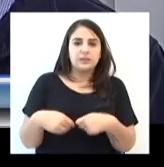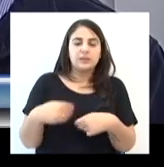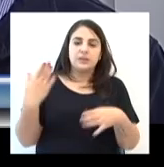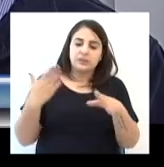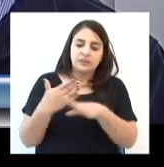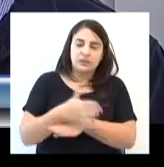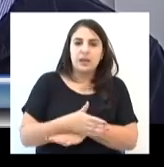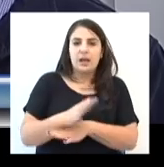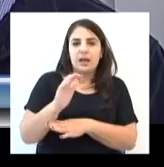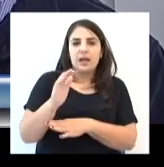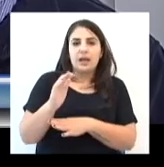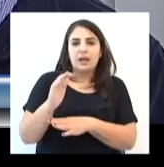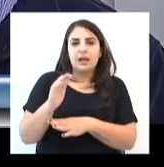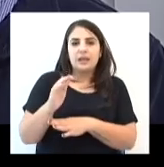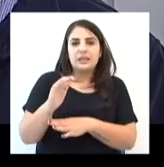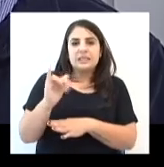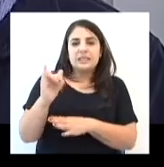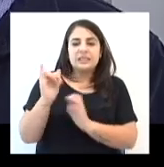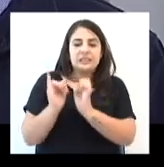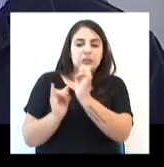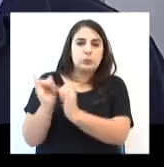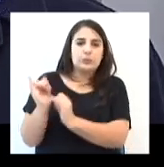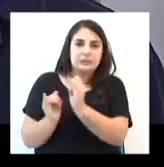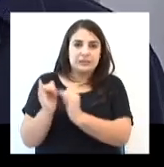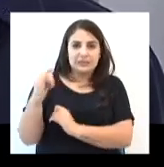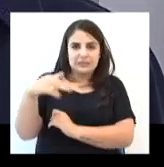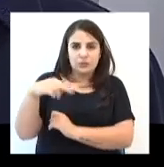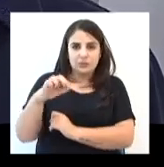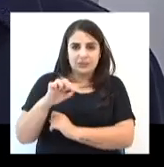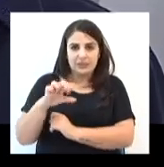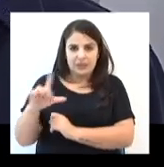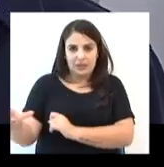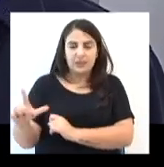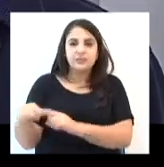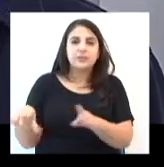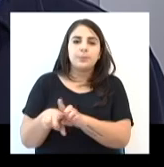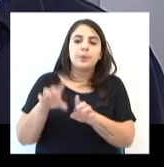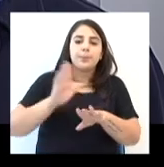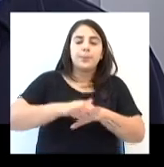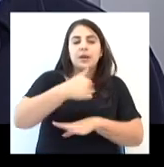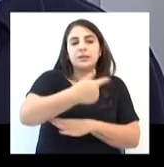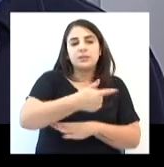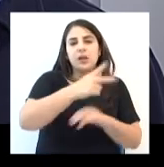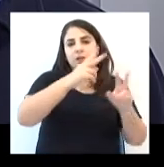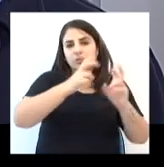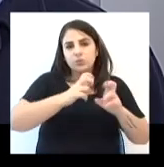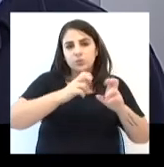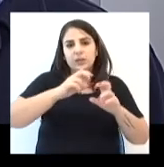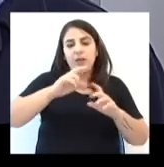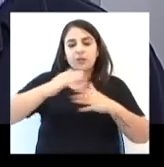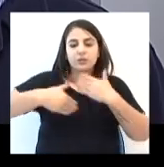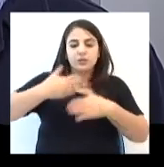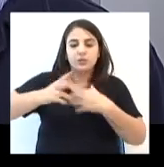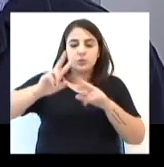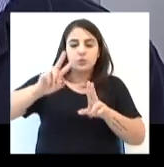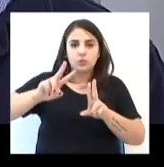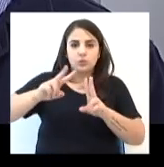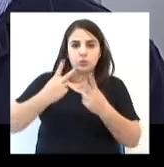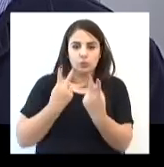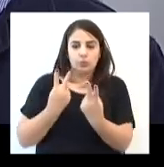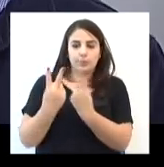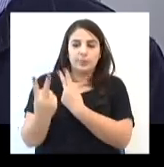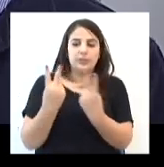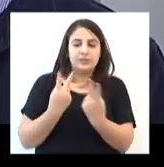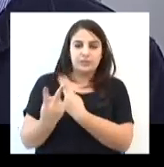parque industrial, onde que a BS Bios está instalada, e também a outra parte, que é o desenvolvimento da duplicação na